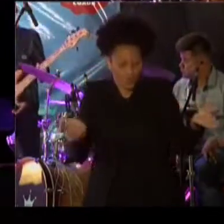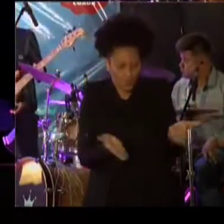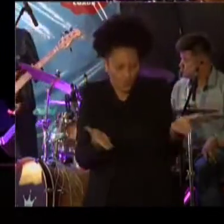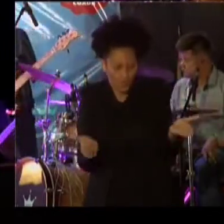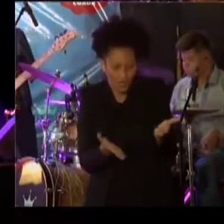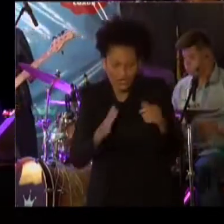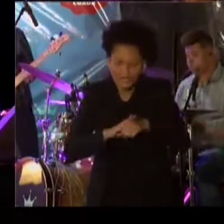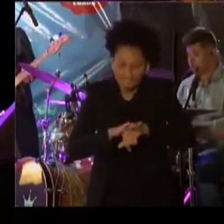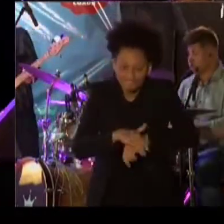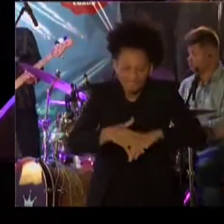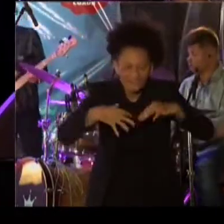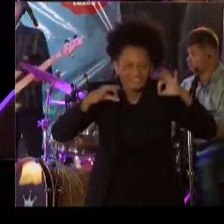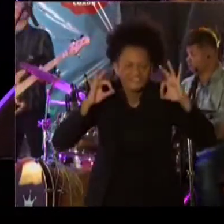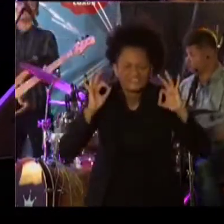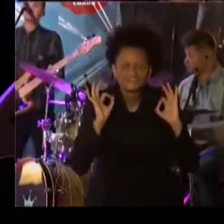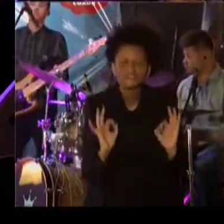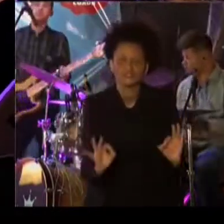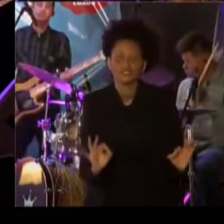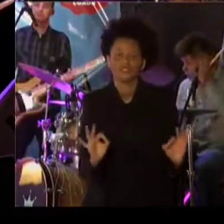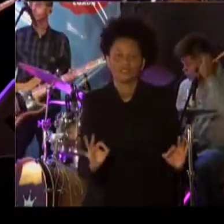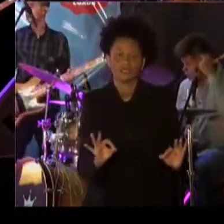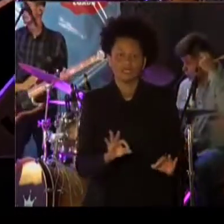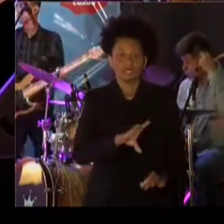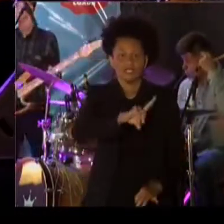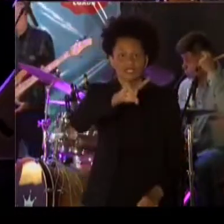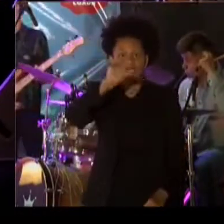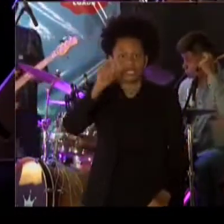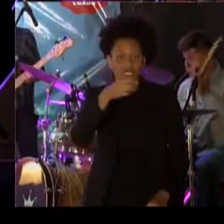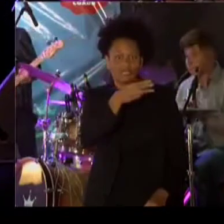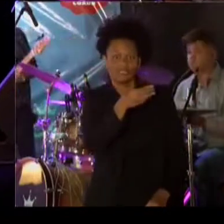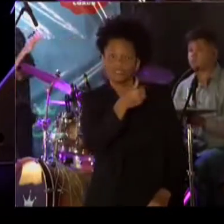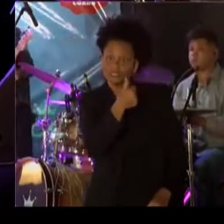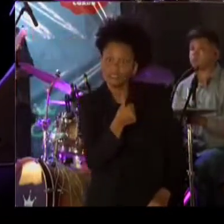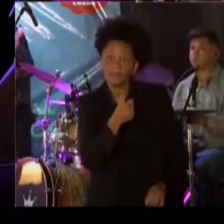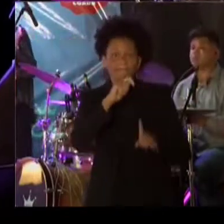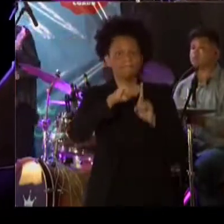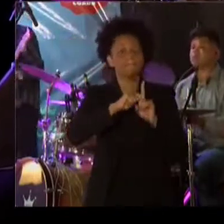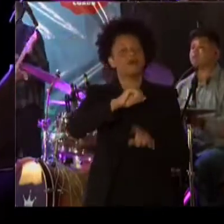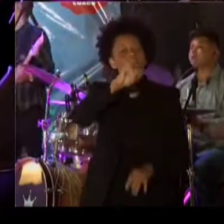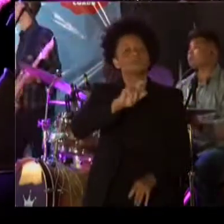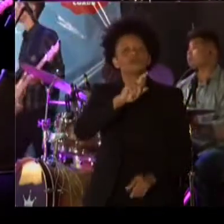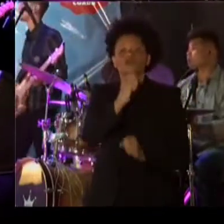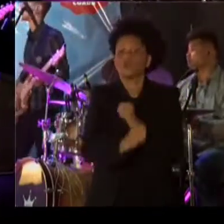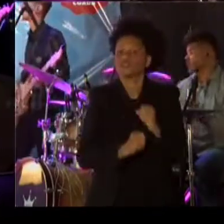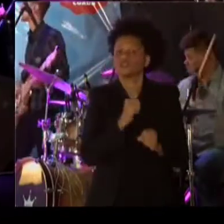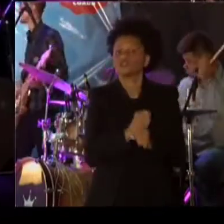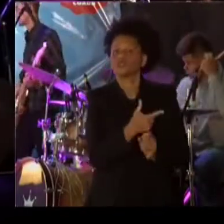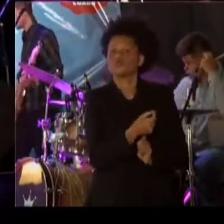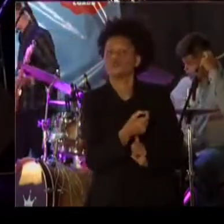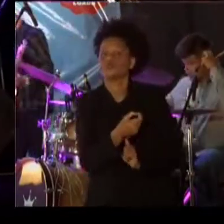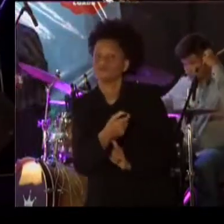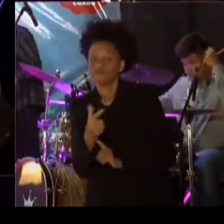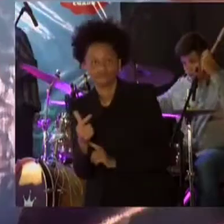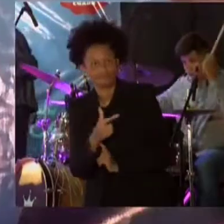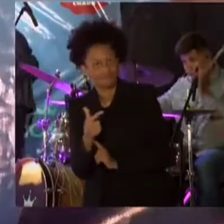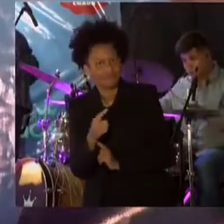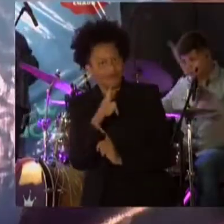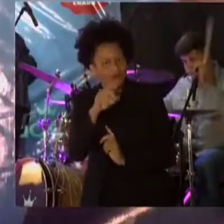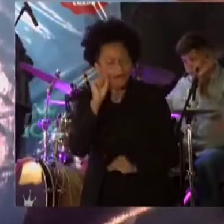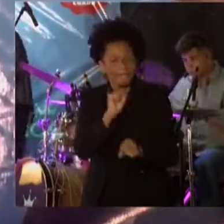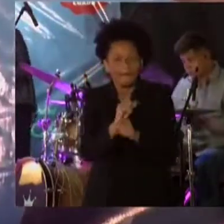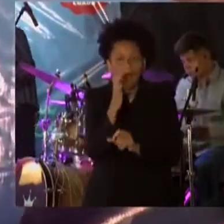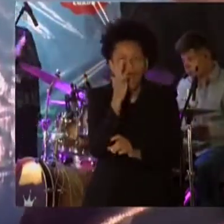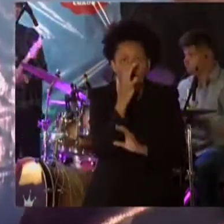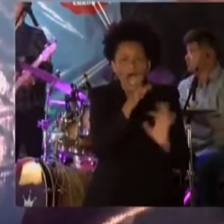noite certa. Dia 31 de julho de 2022. Você parou aí diante